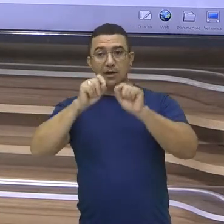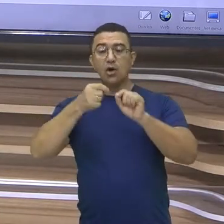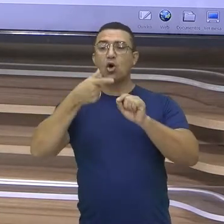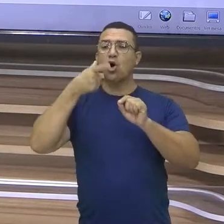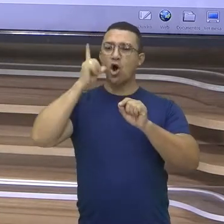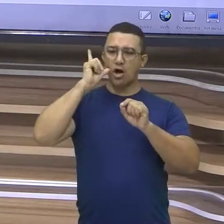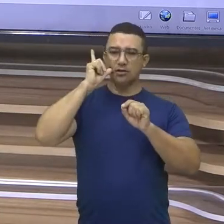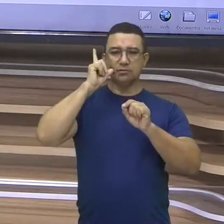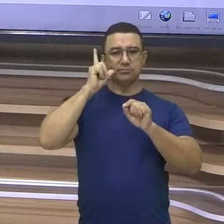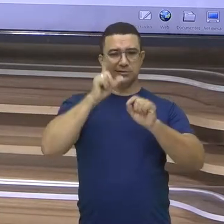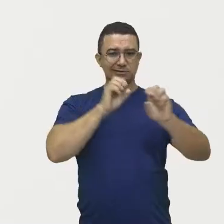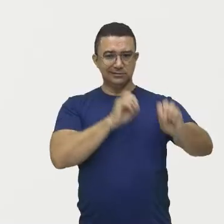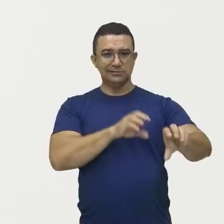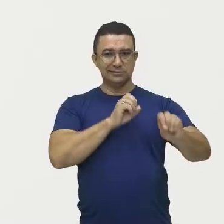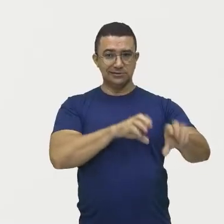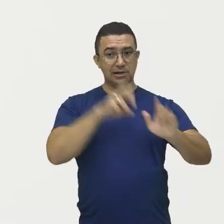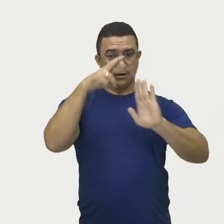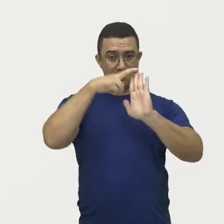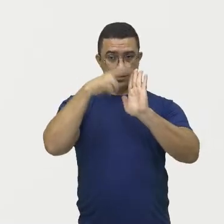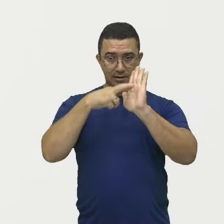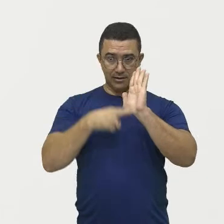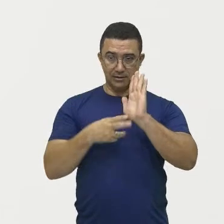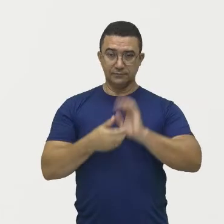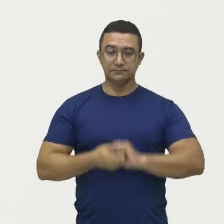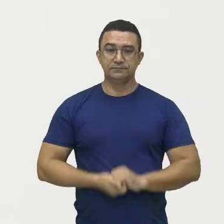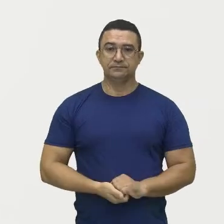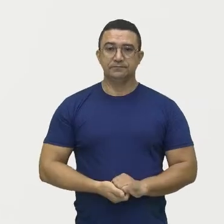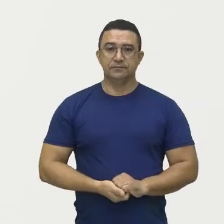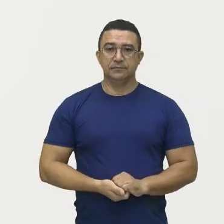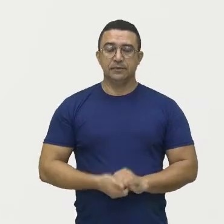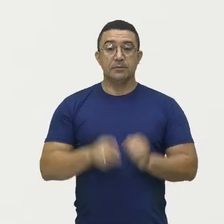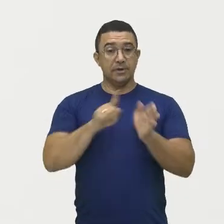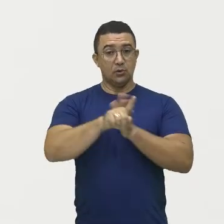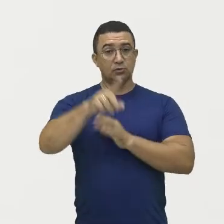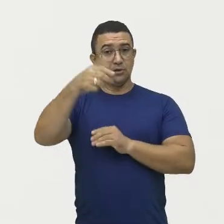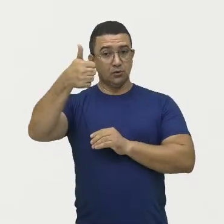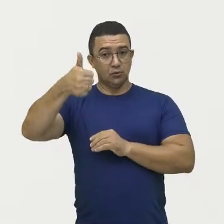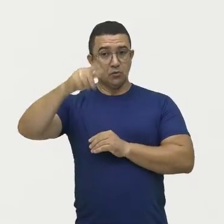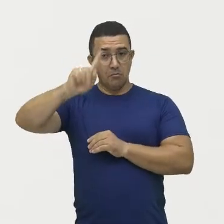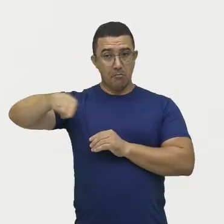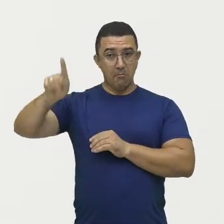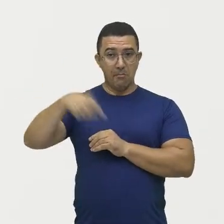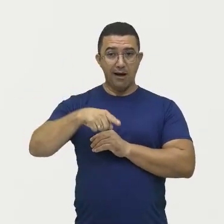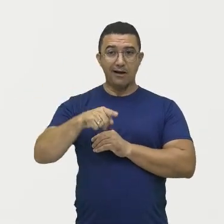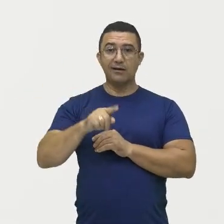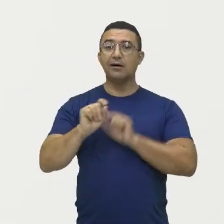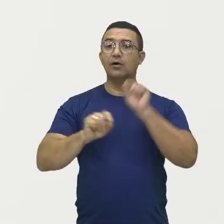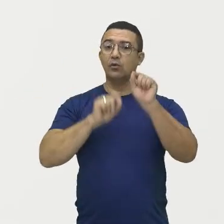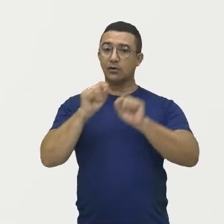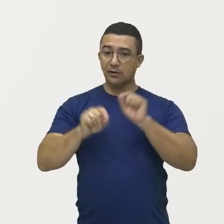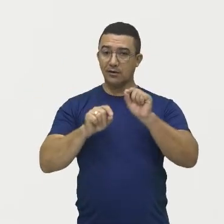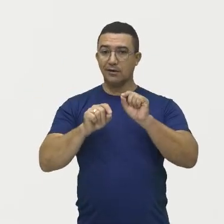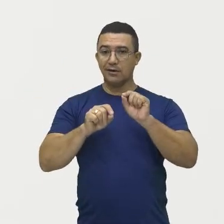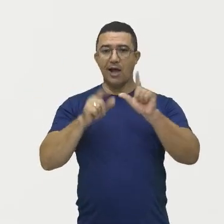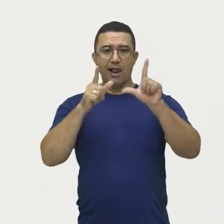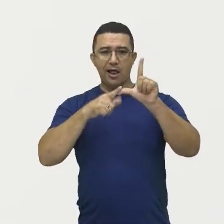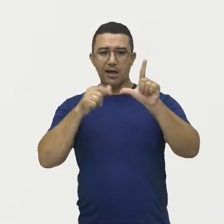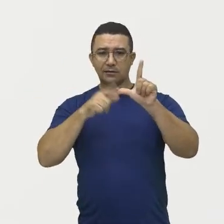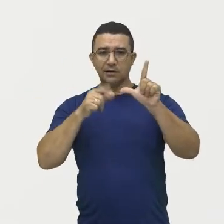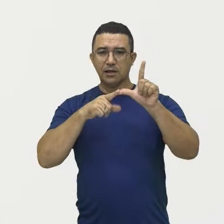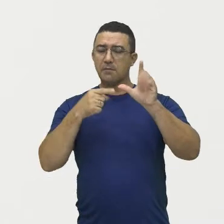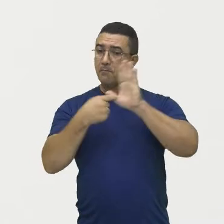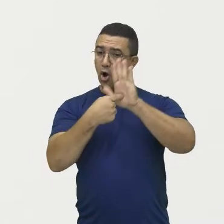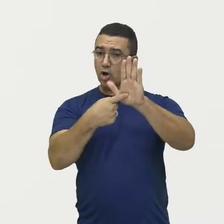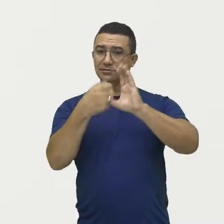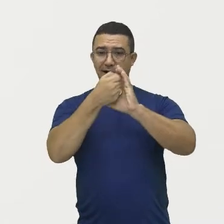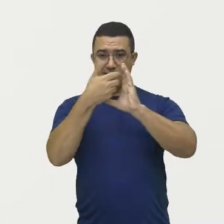retornar à questão para a gente analisar? Então, na nossa primeira questão, assinale a questão, né, alternativa ali, que apresenta